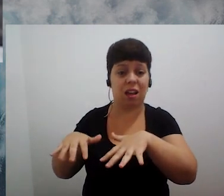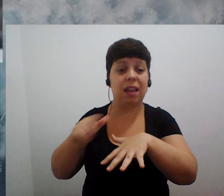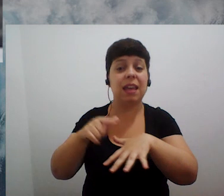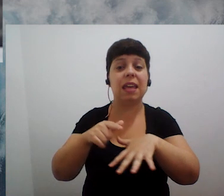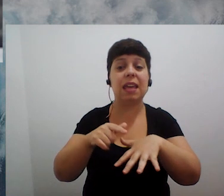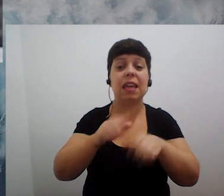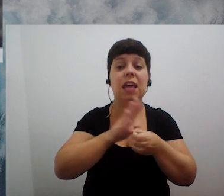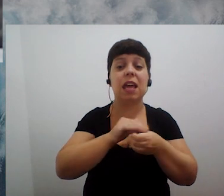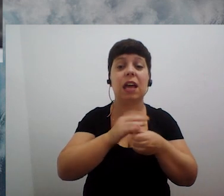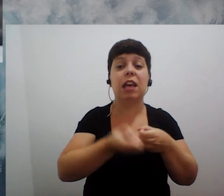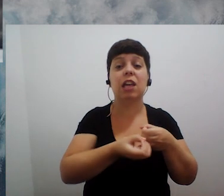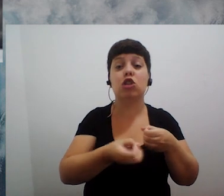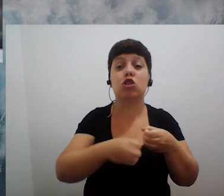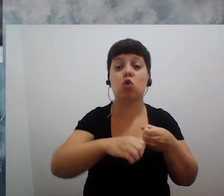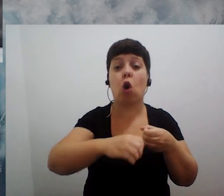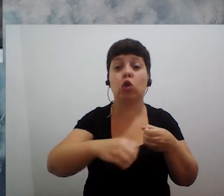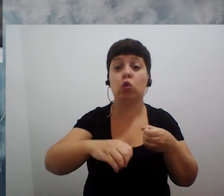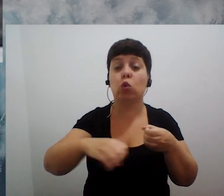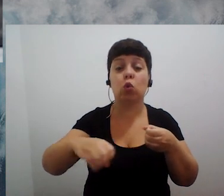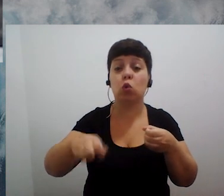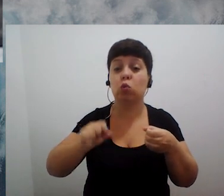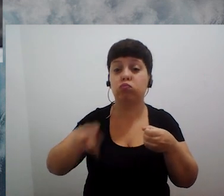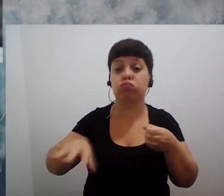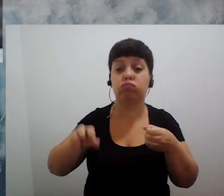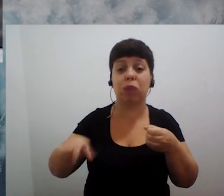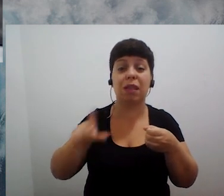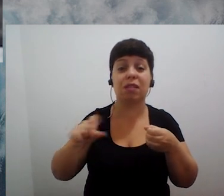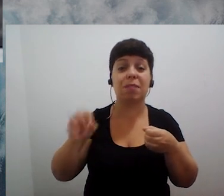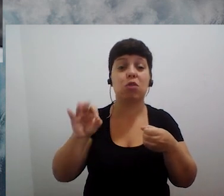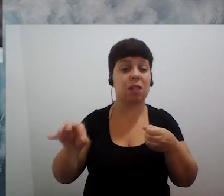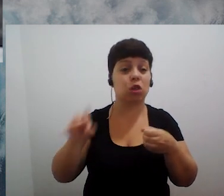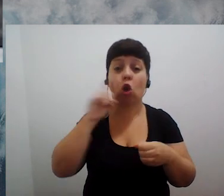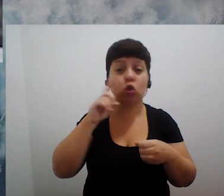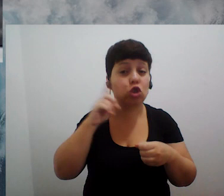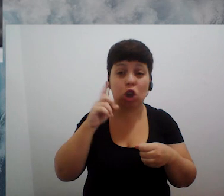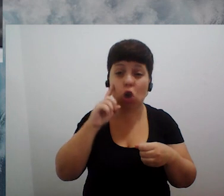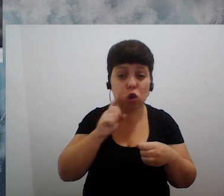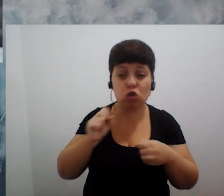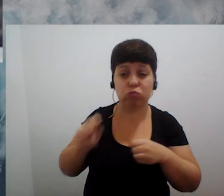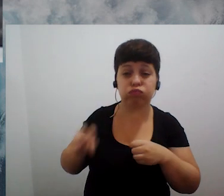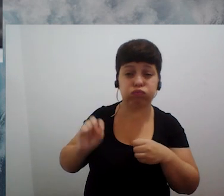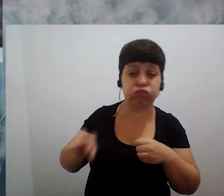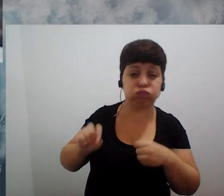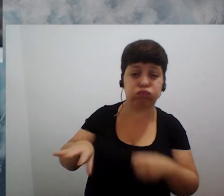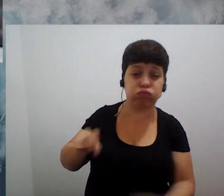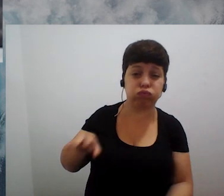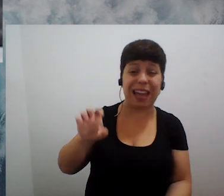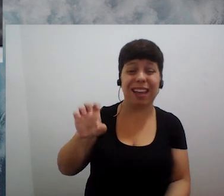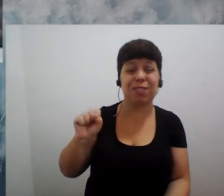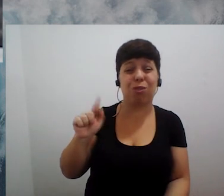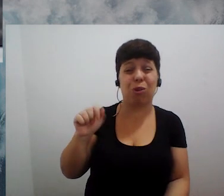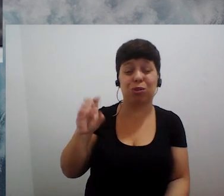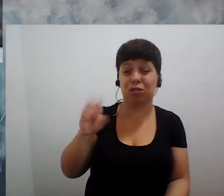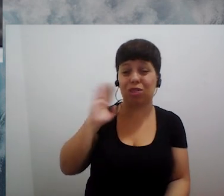e o nosso esgoto, ele é jogado lá sempre, 100%, todos os dias, o dia todo, qualquer dia do ano, o nosso esgoto